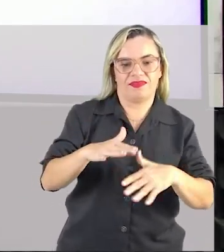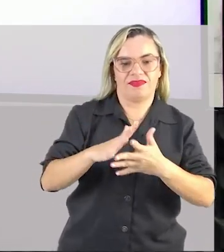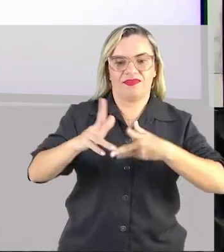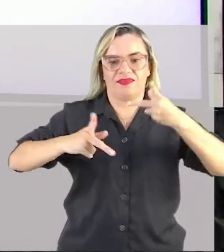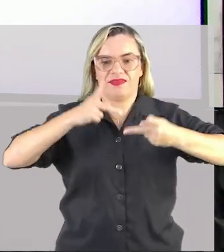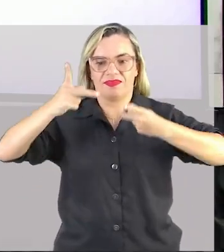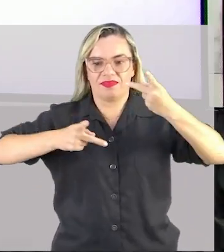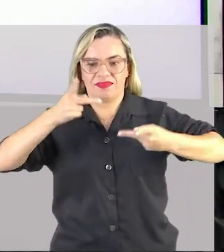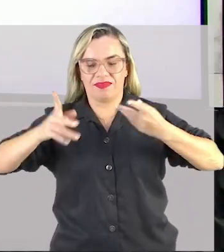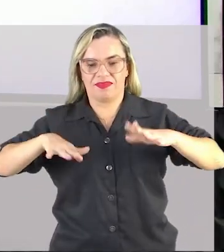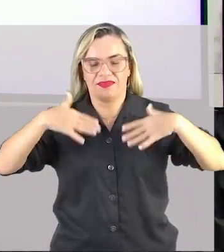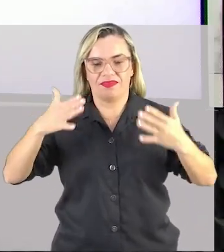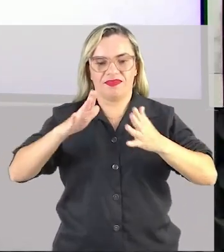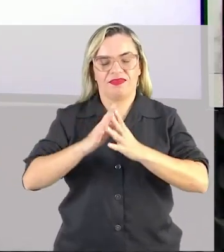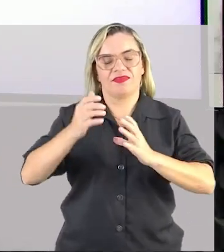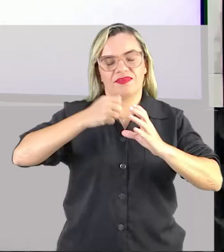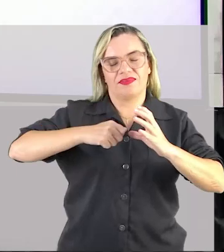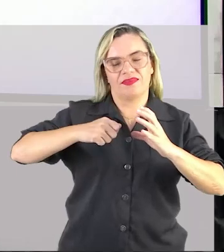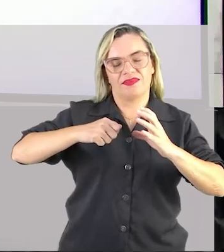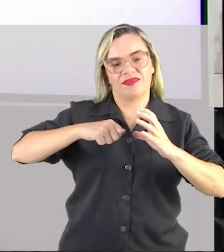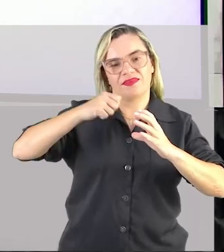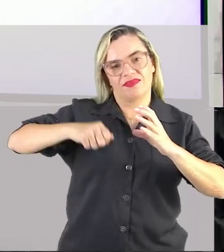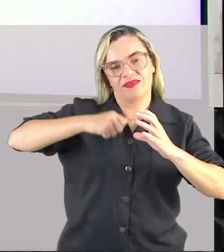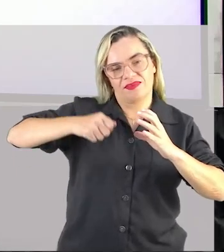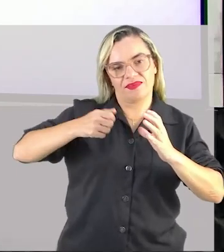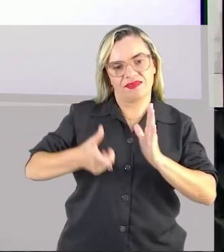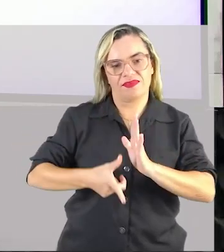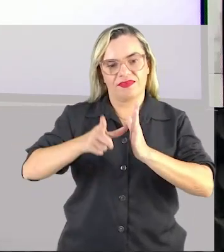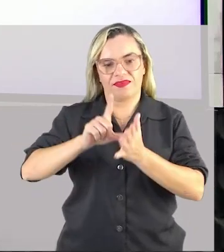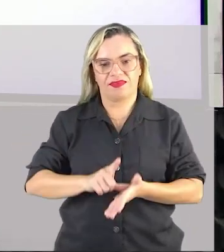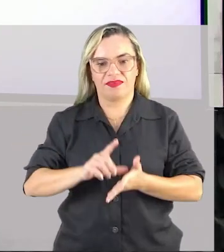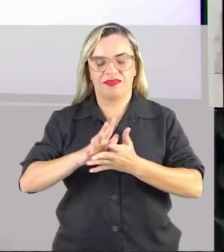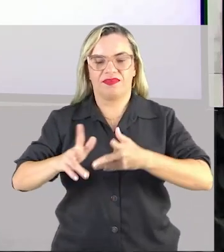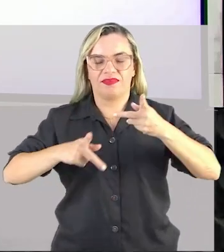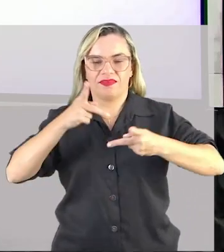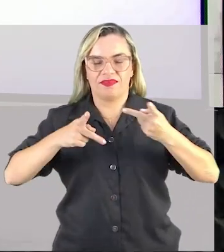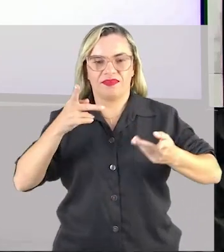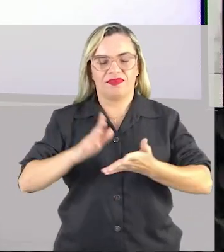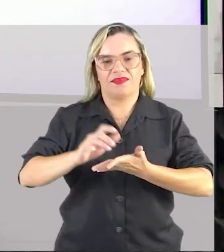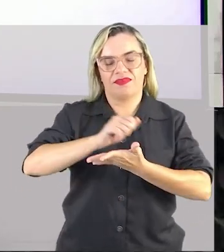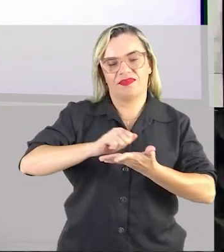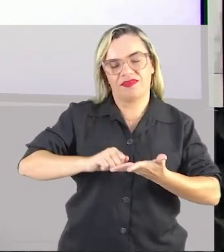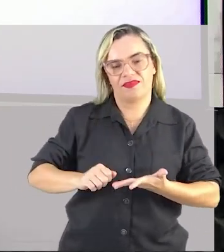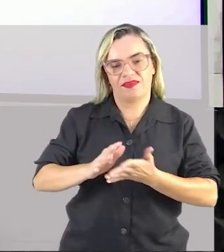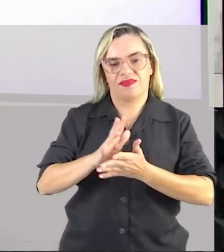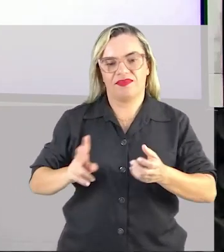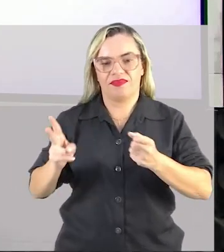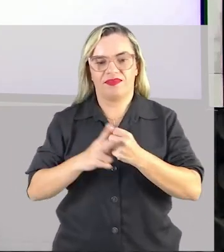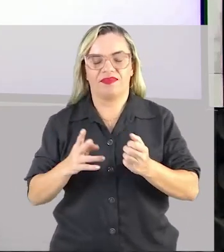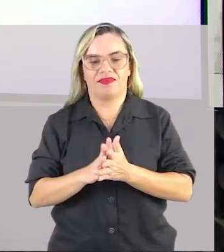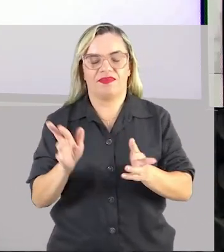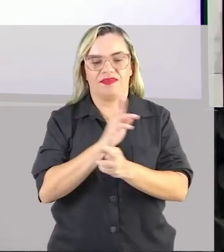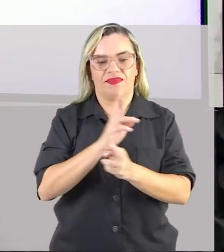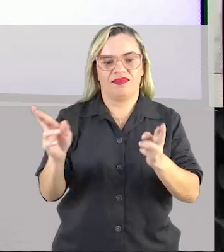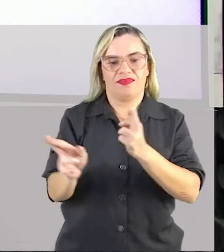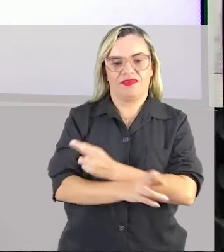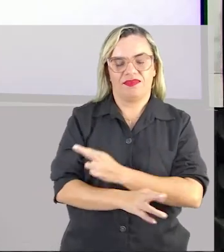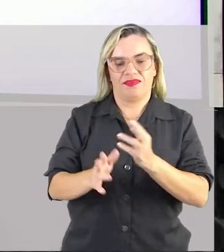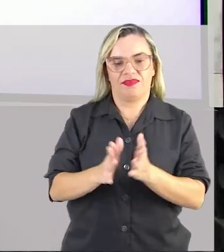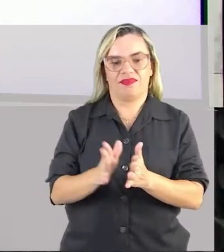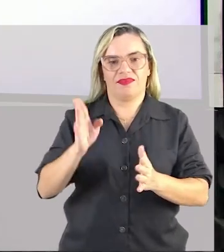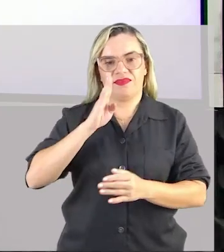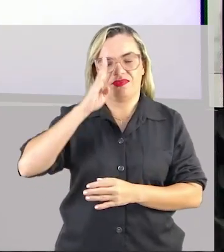estava falando ainda há pouco, né, nos outros vídeos, sobre as expressões verbais que existem com relação, principalmente dentro da